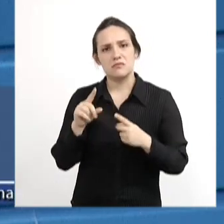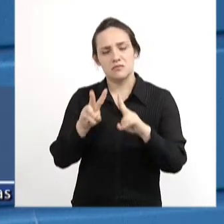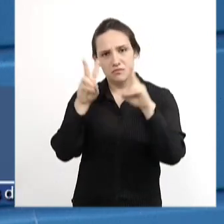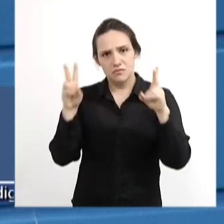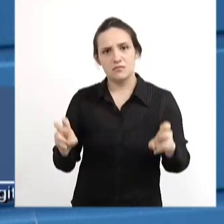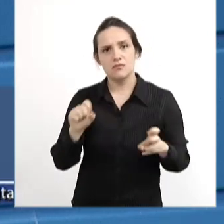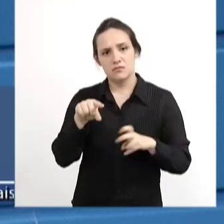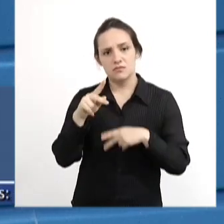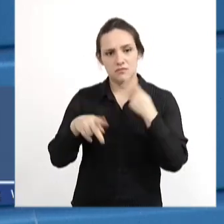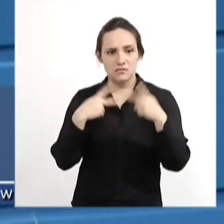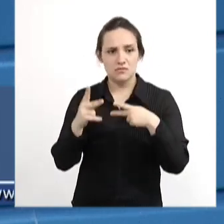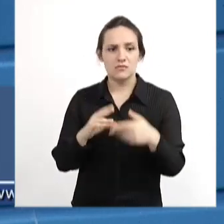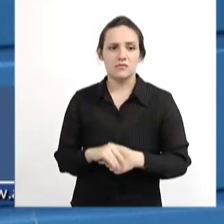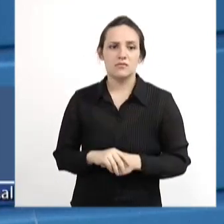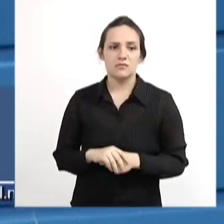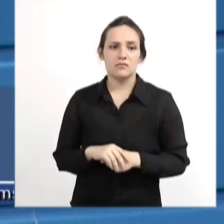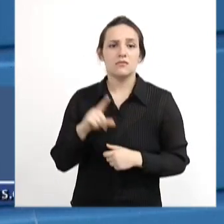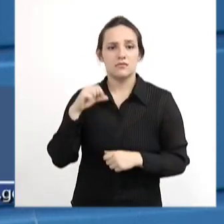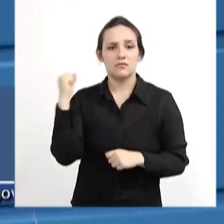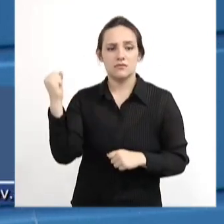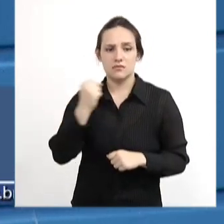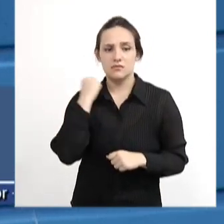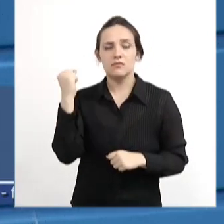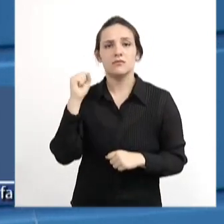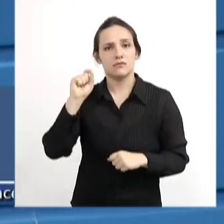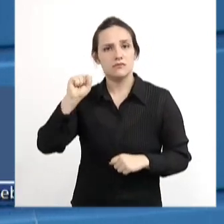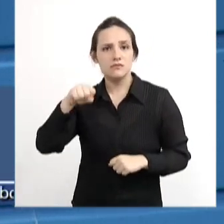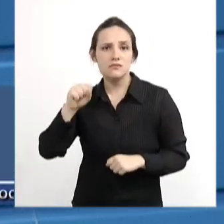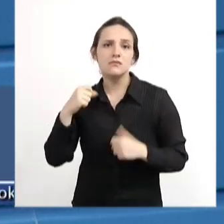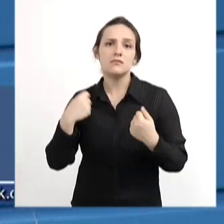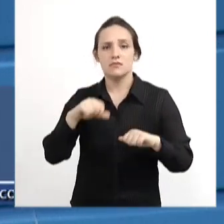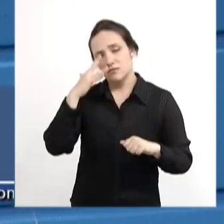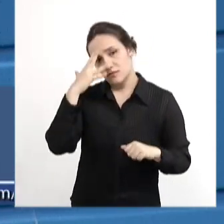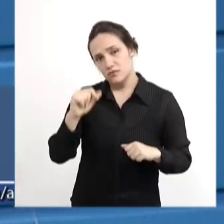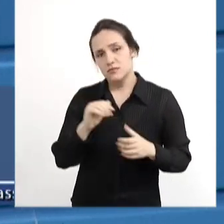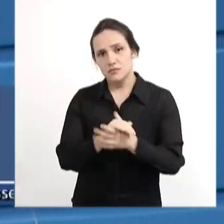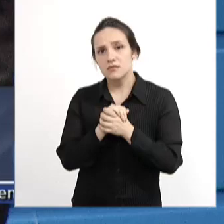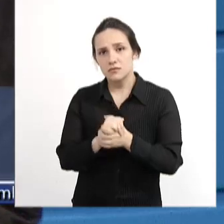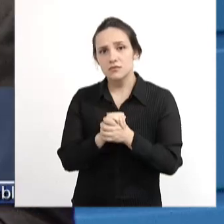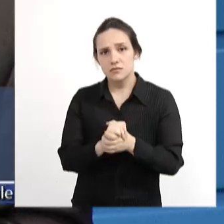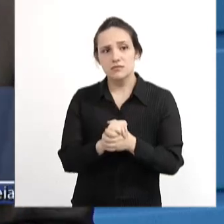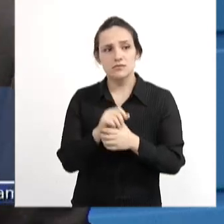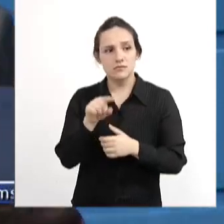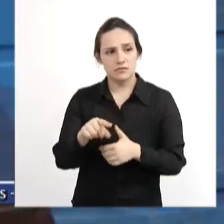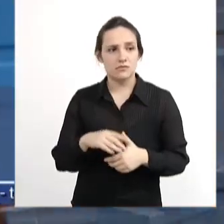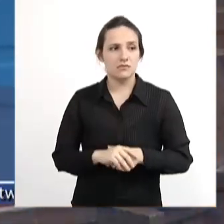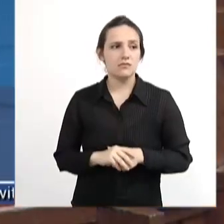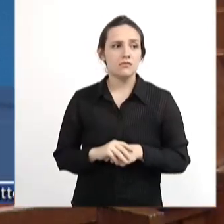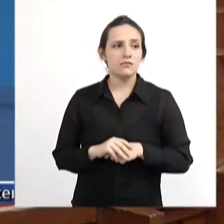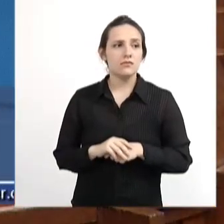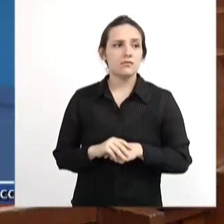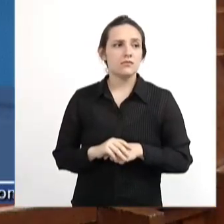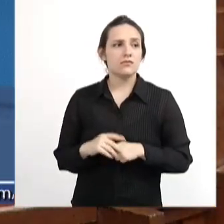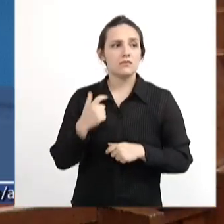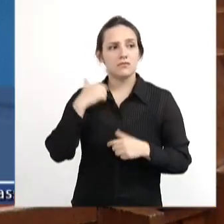Vossa Excelência traz a essa tribuna, grave, e que efetivamente precisa ser resolvido. Parabéns a Vossa Excelência. Agradeço a parte,